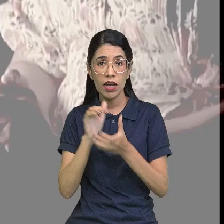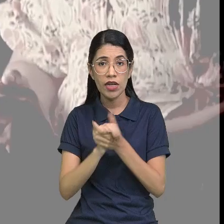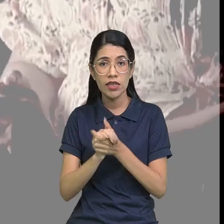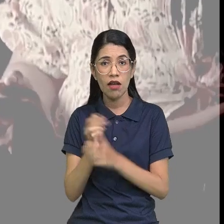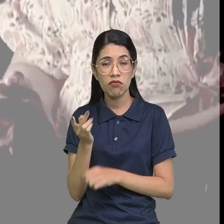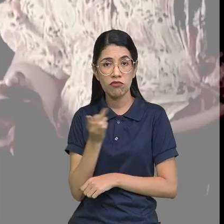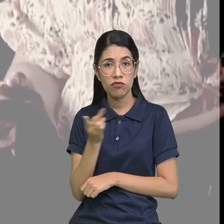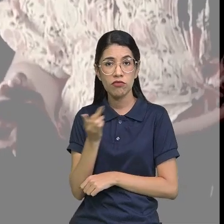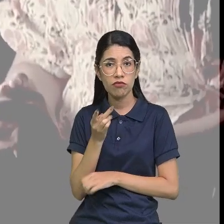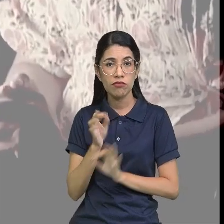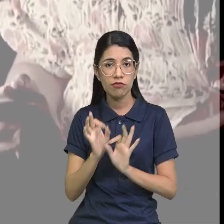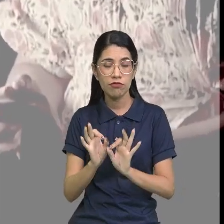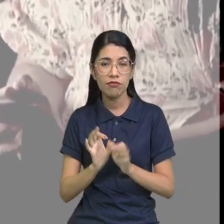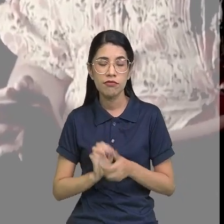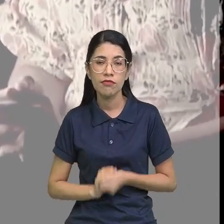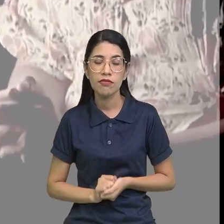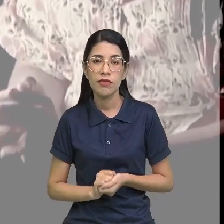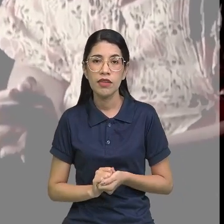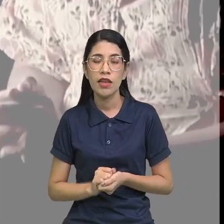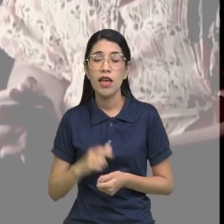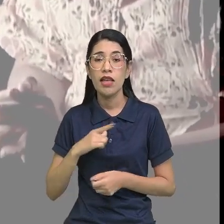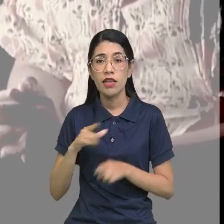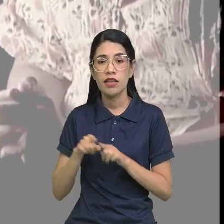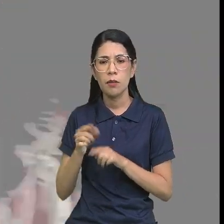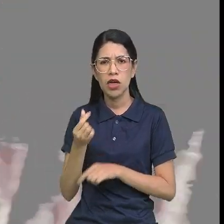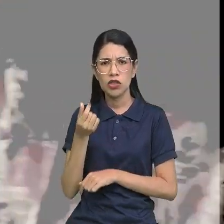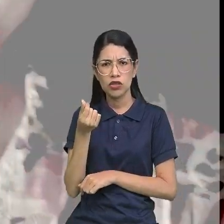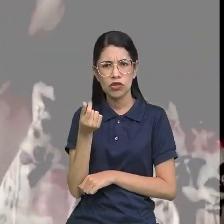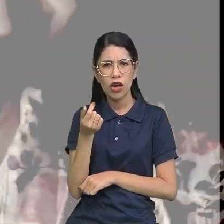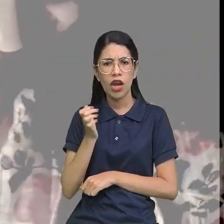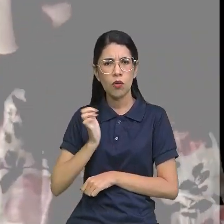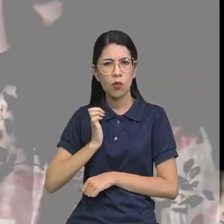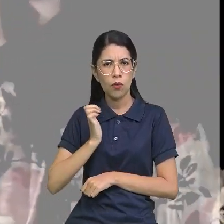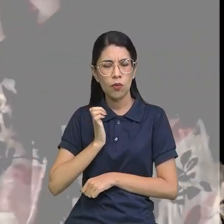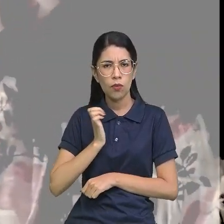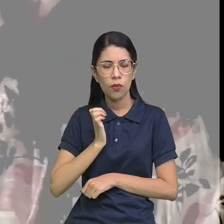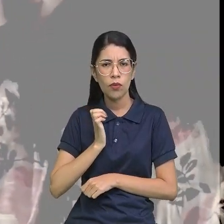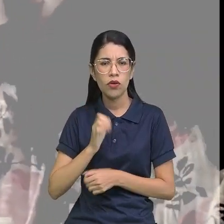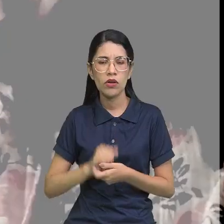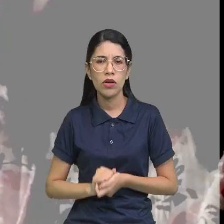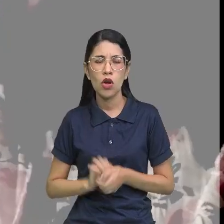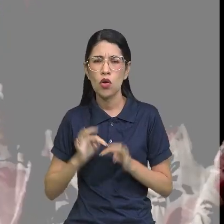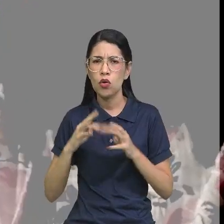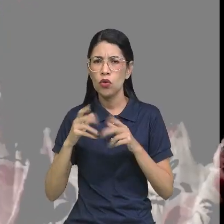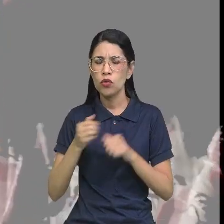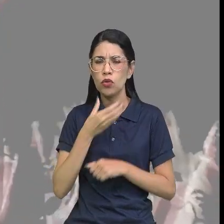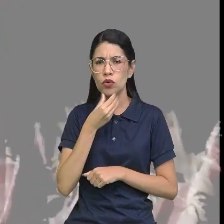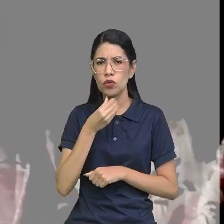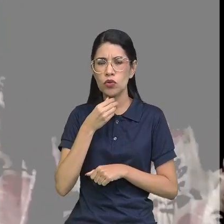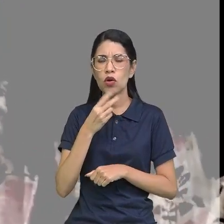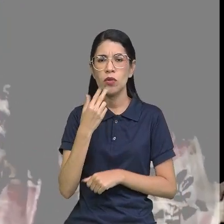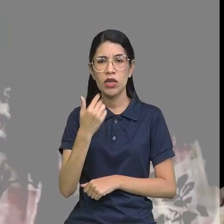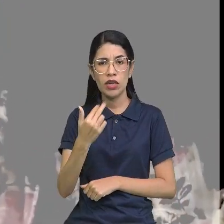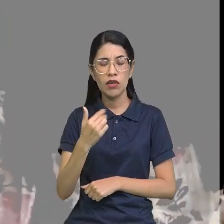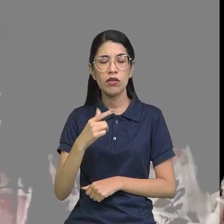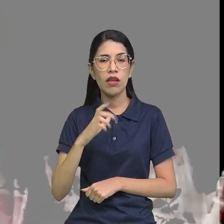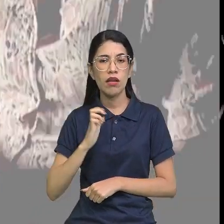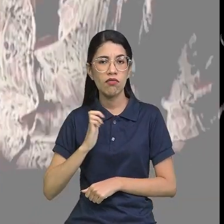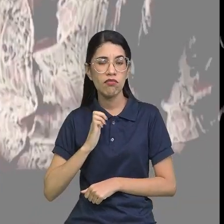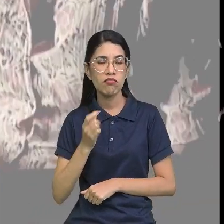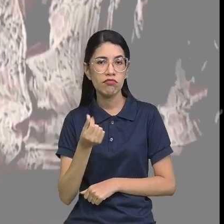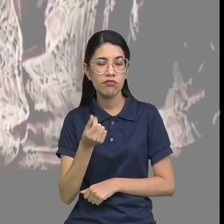você. Ele tem muito dinheiro. Todos os gringos são ricos. Se não me